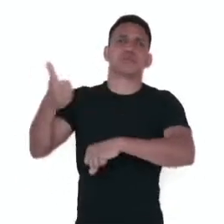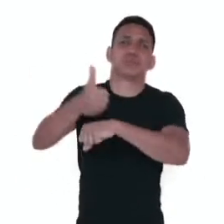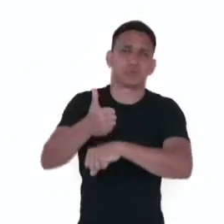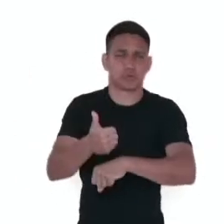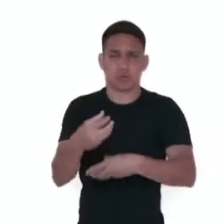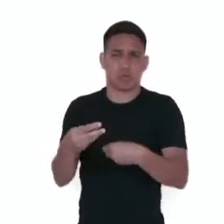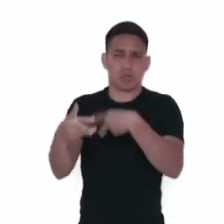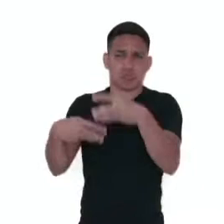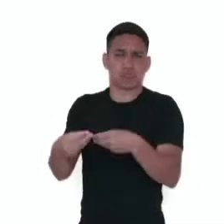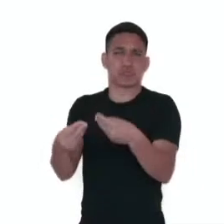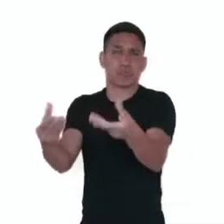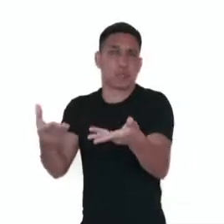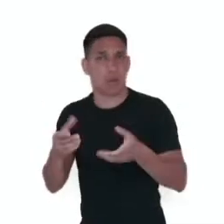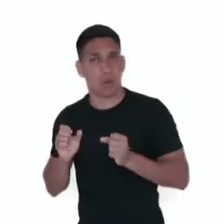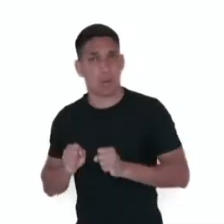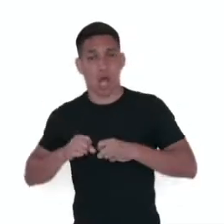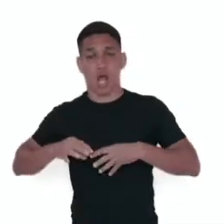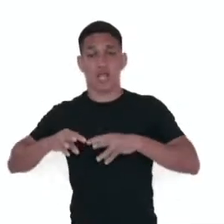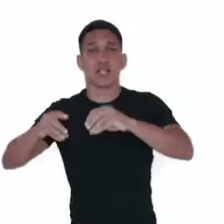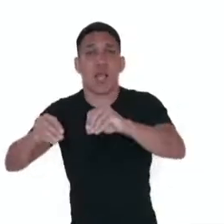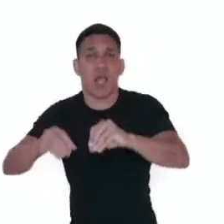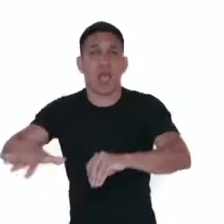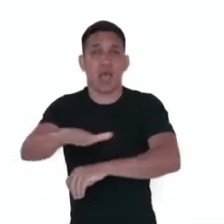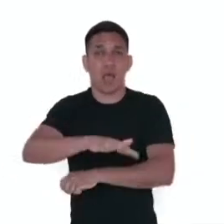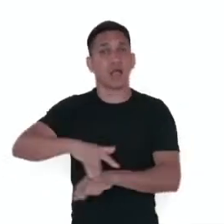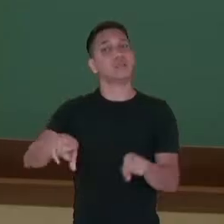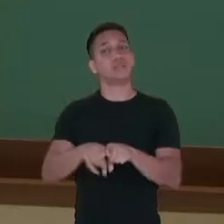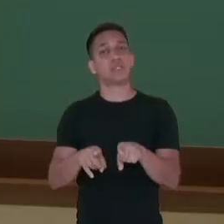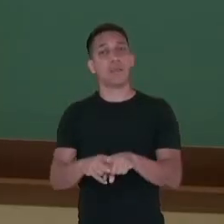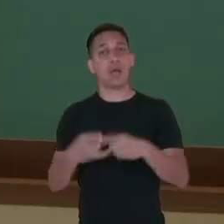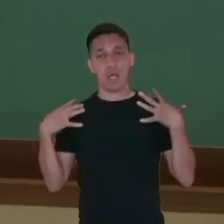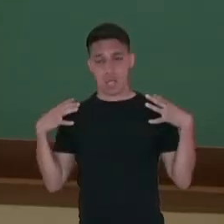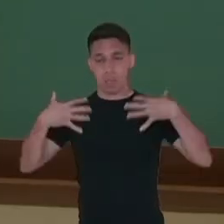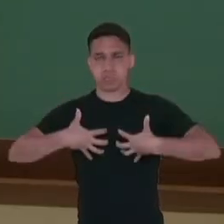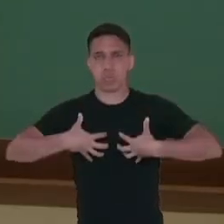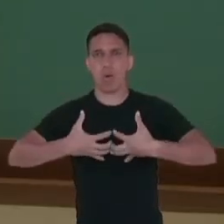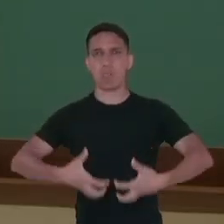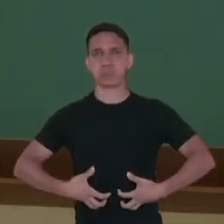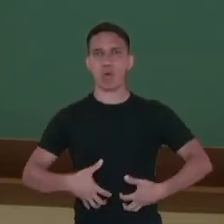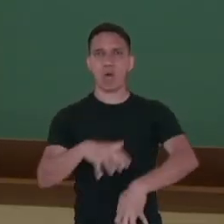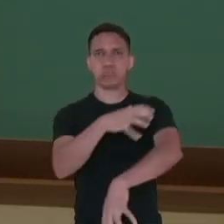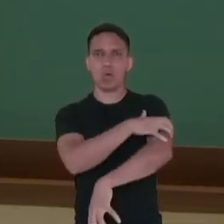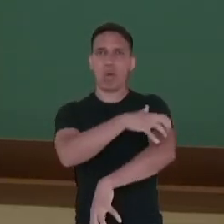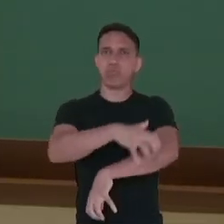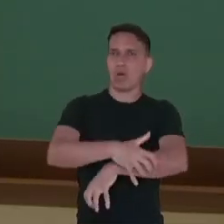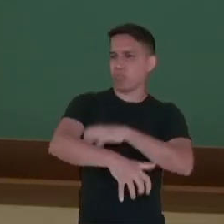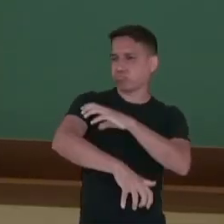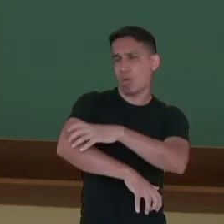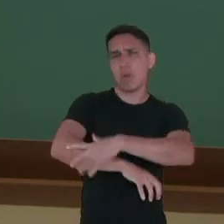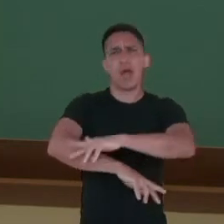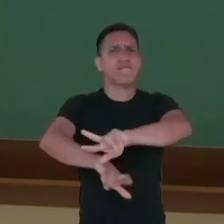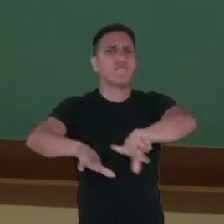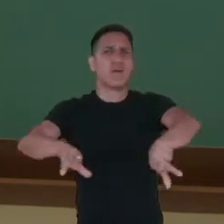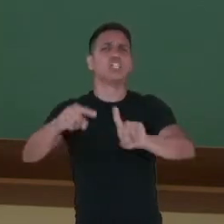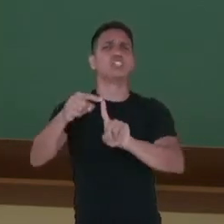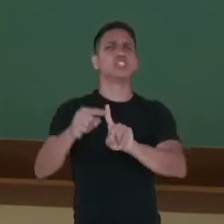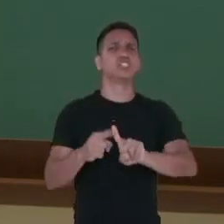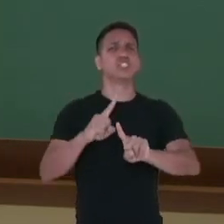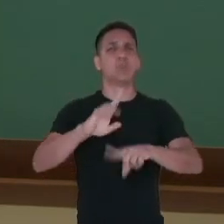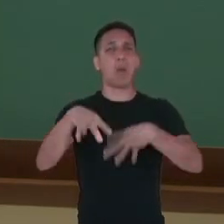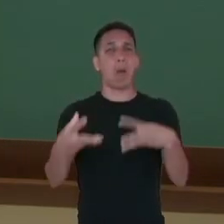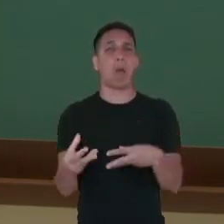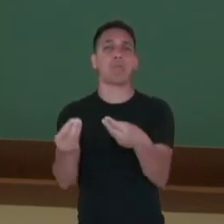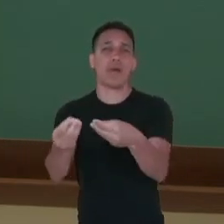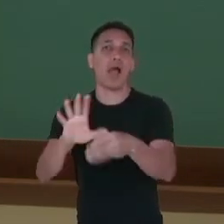prêmio, territórios, até mesmo a armadura do oponente que foi derrotado. Haviam vários tipos de prêmios.